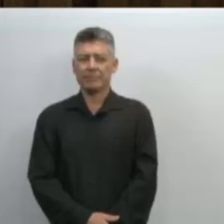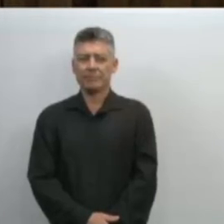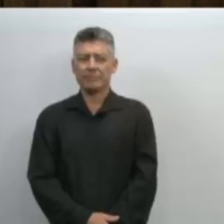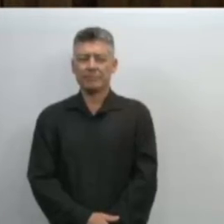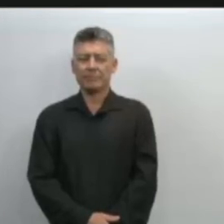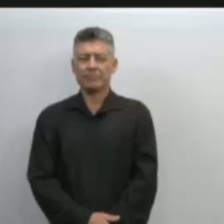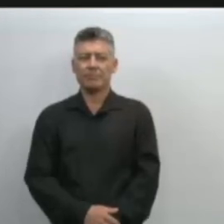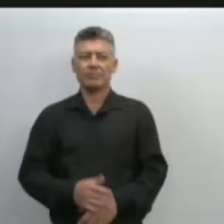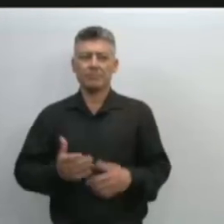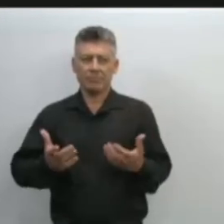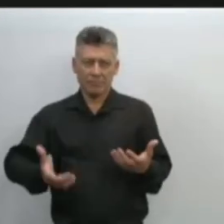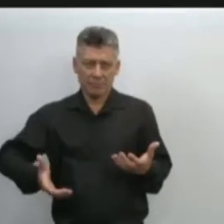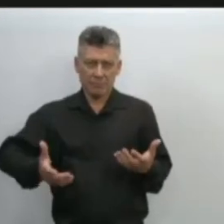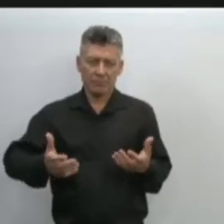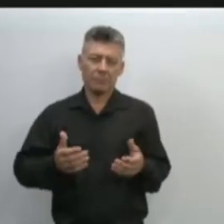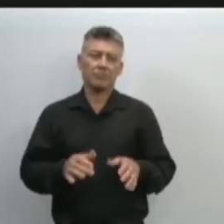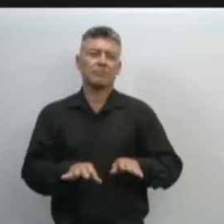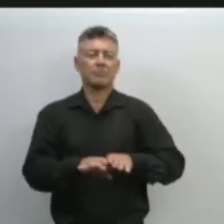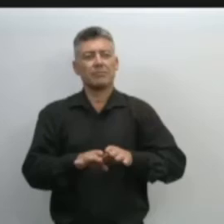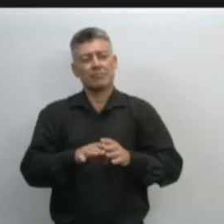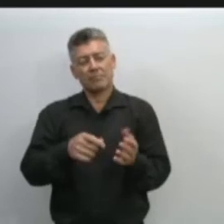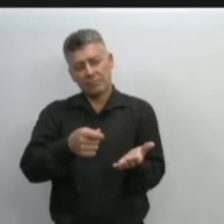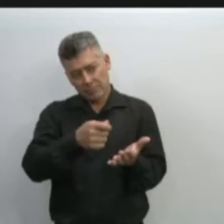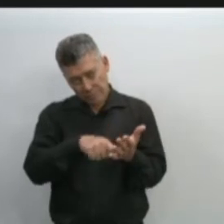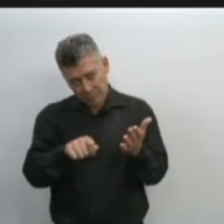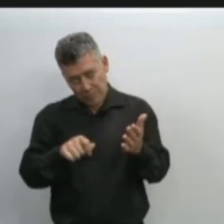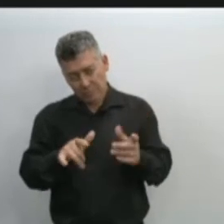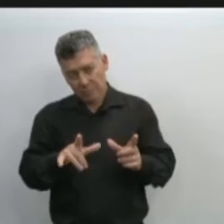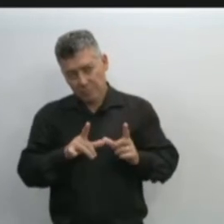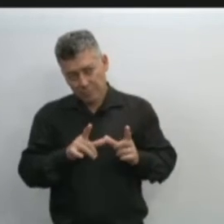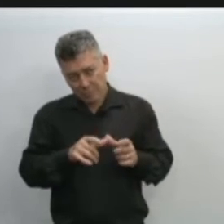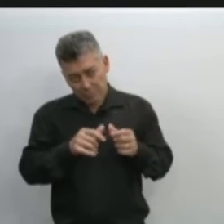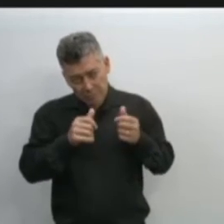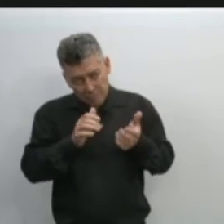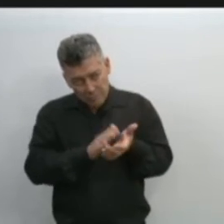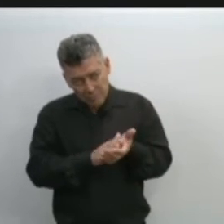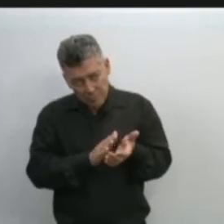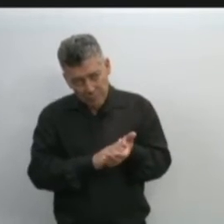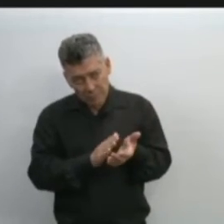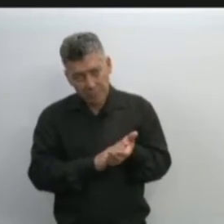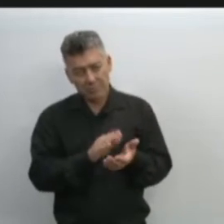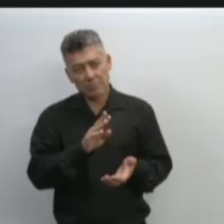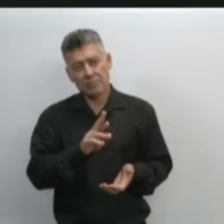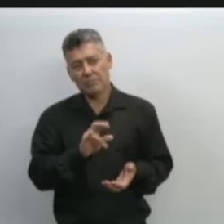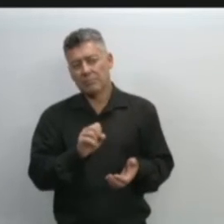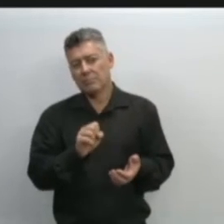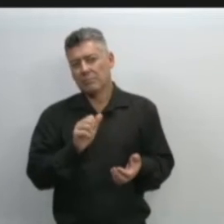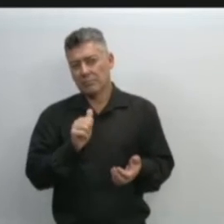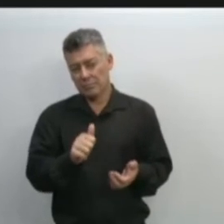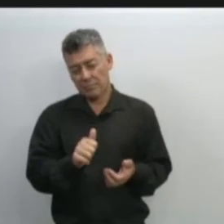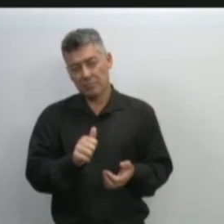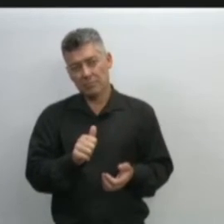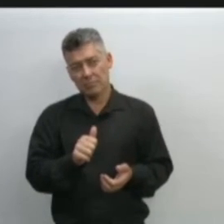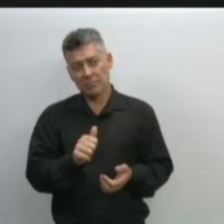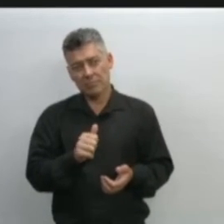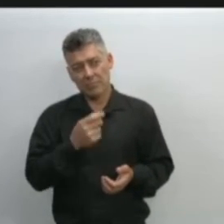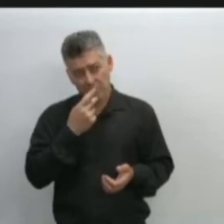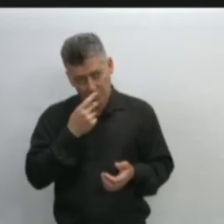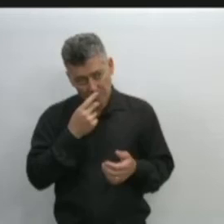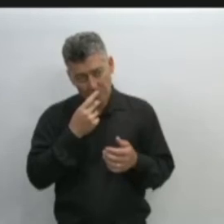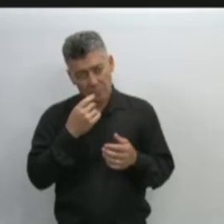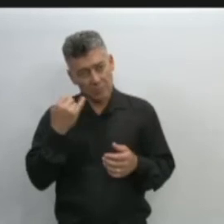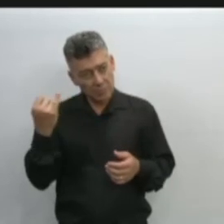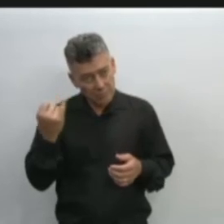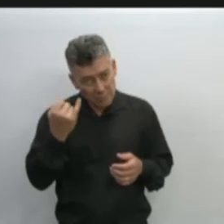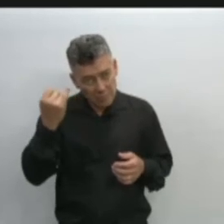aqui, além de subscrever o projeto, dar os parabéns à vereadora Brisa, falar da importância que é, né, o Dia